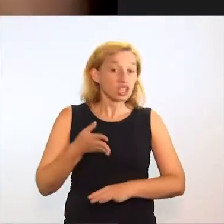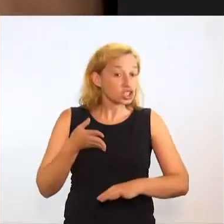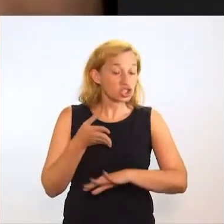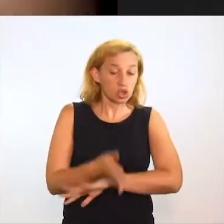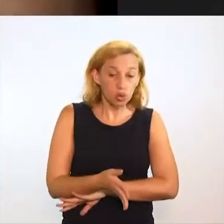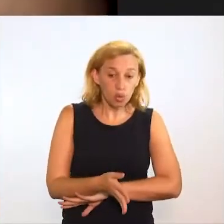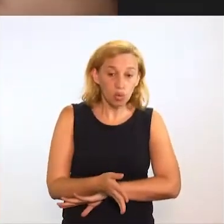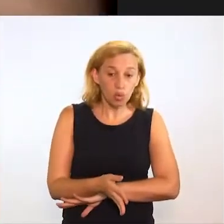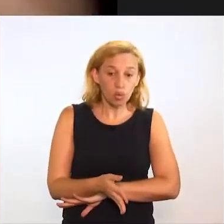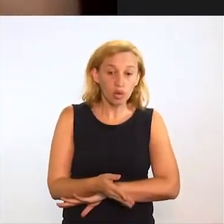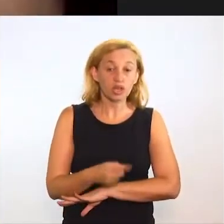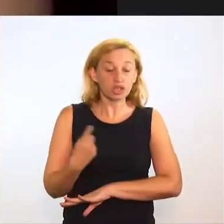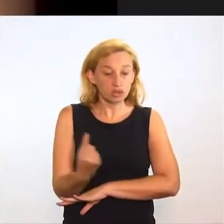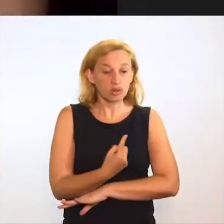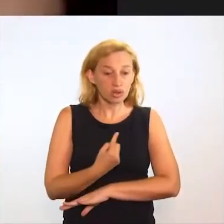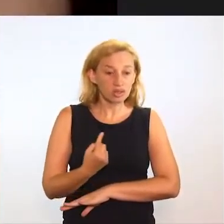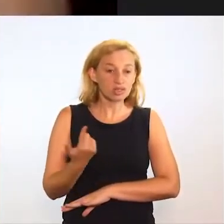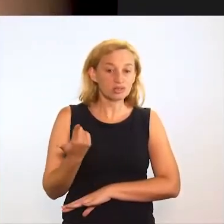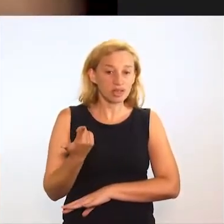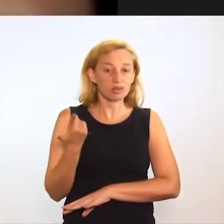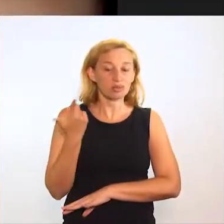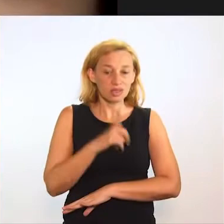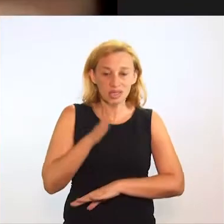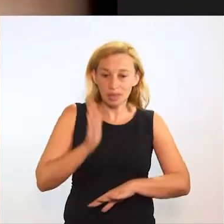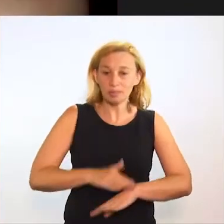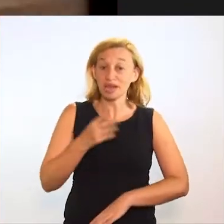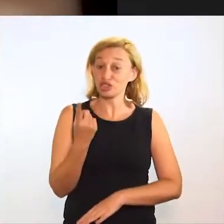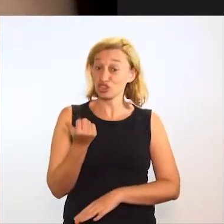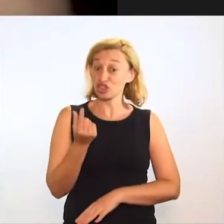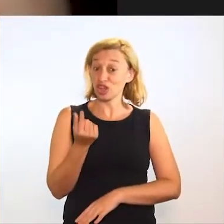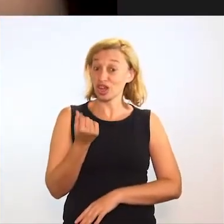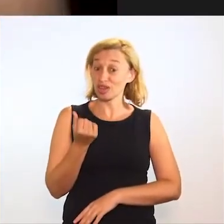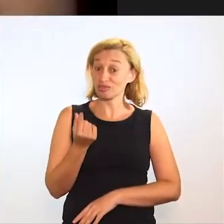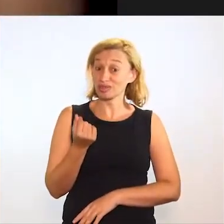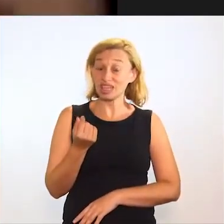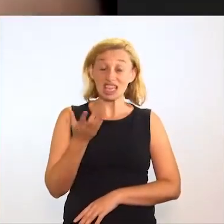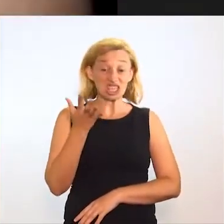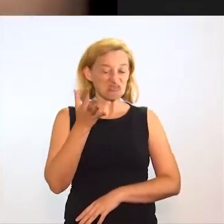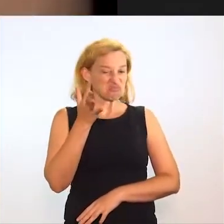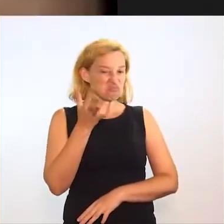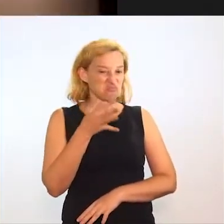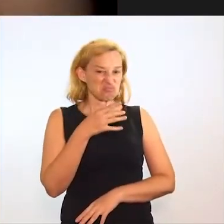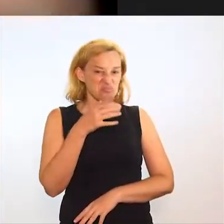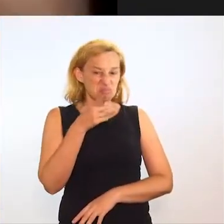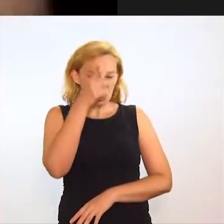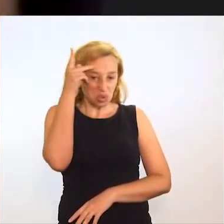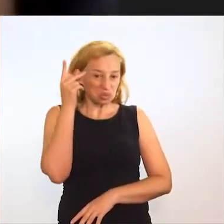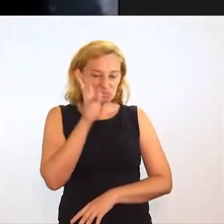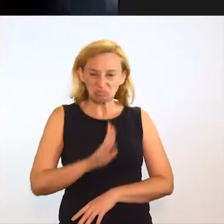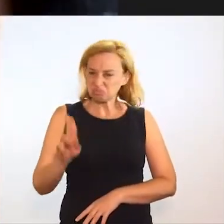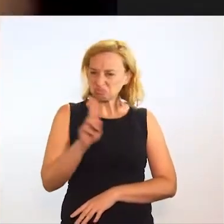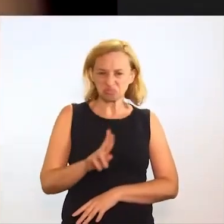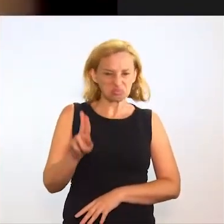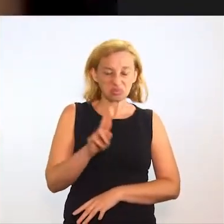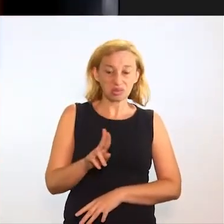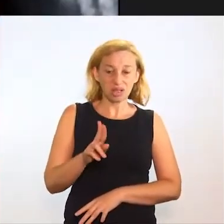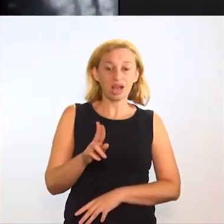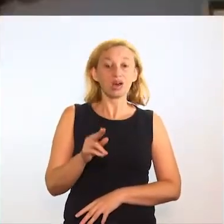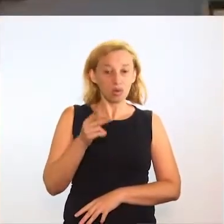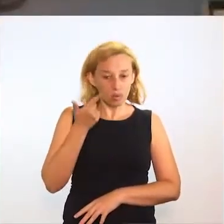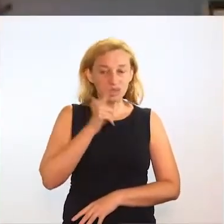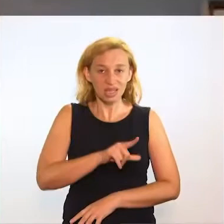Então, ela veio para ficar e a gente vai ganhar dinheiro com ela. Até quem não sabe vai. É isso aí.